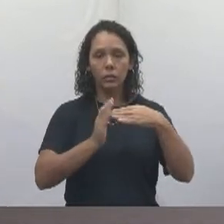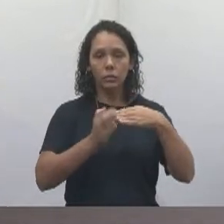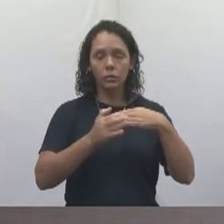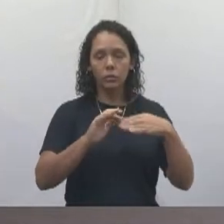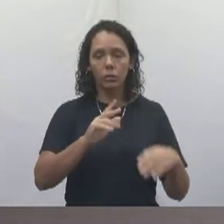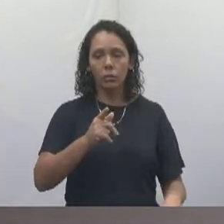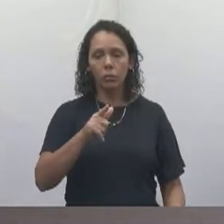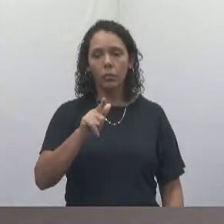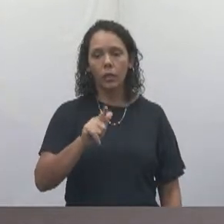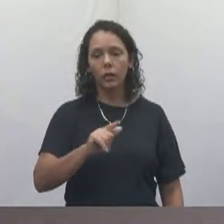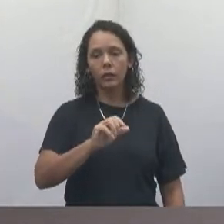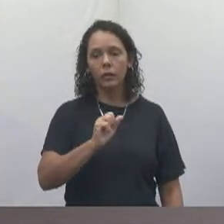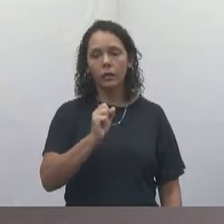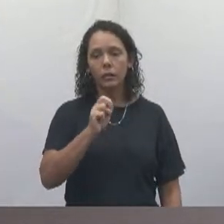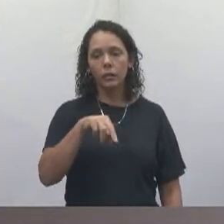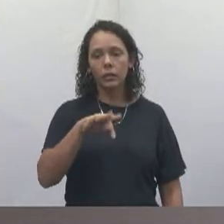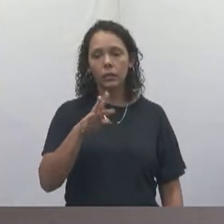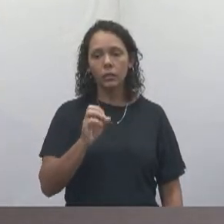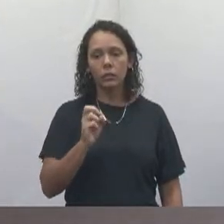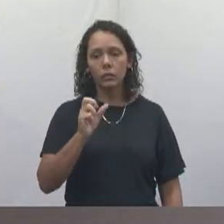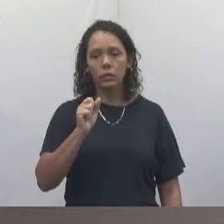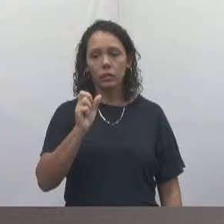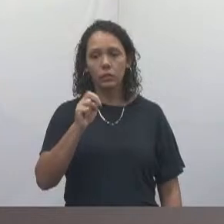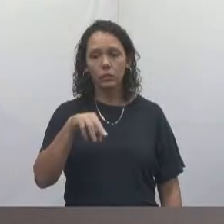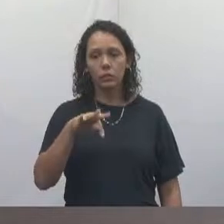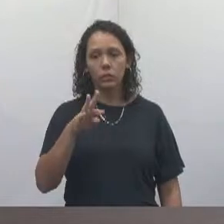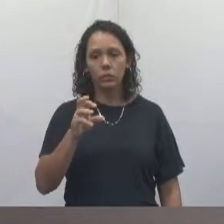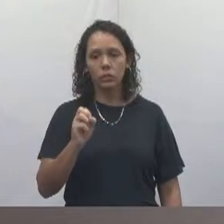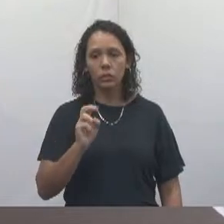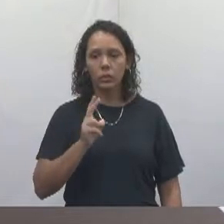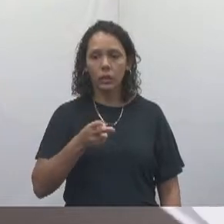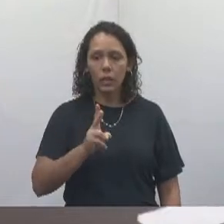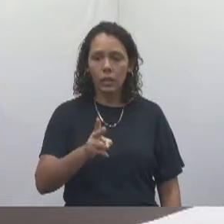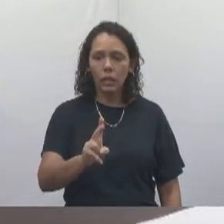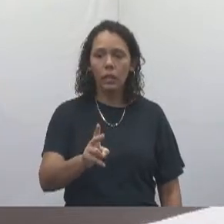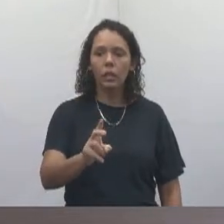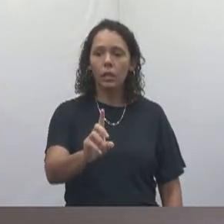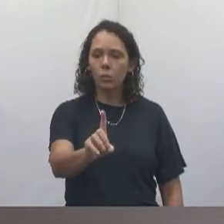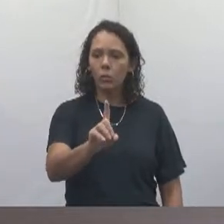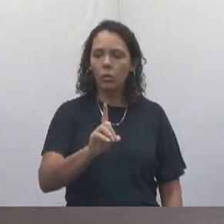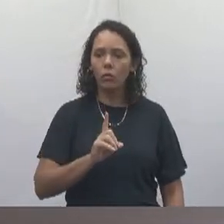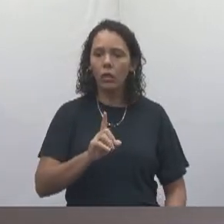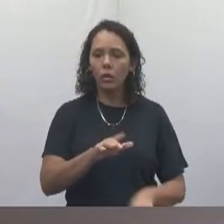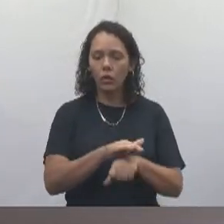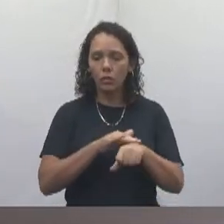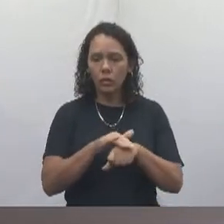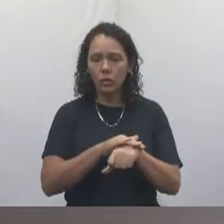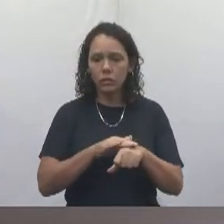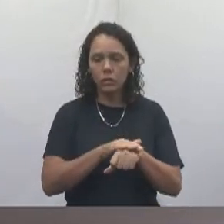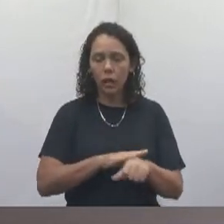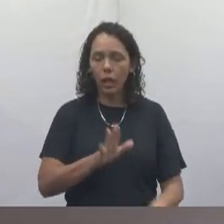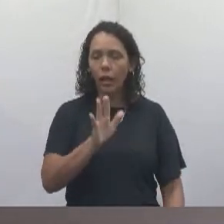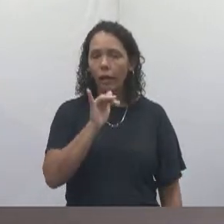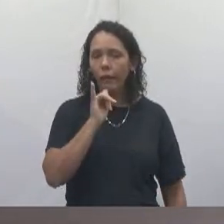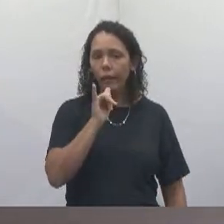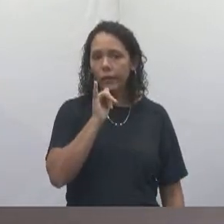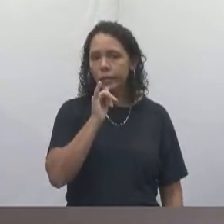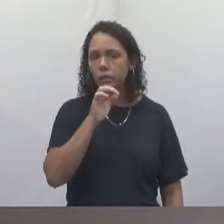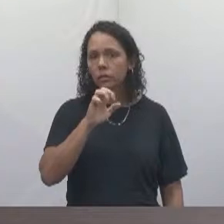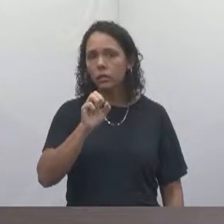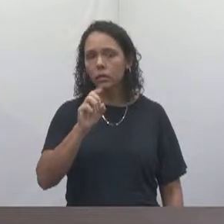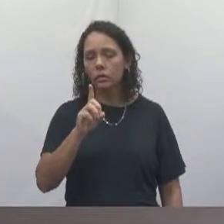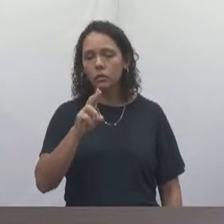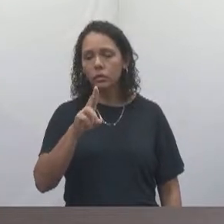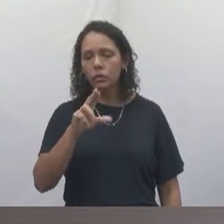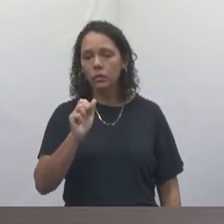Antônio, que hora ou outra traz demandas aqui para a gente, a exemplo do Educa Mais lá do Parque Santo Antônio, que está